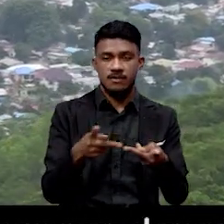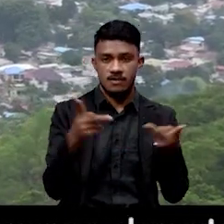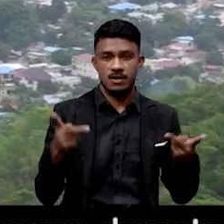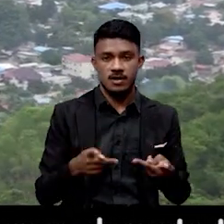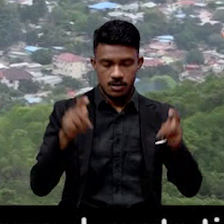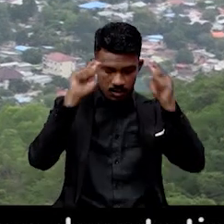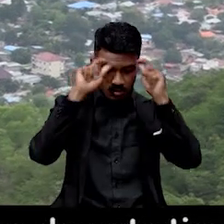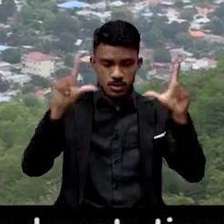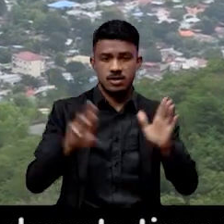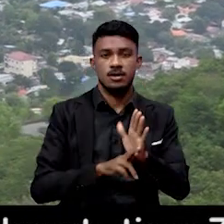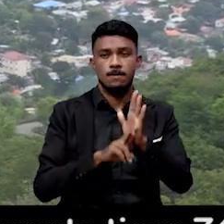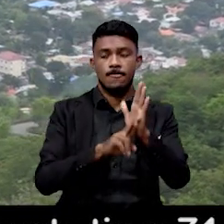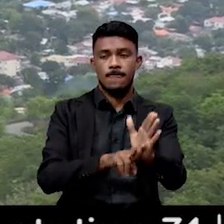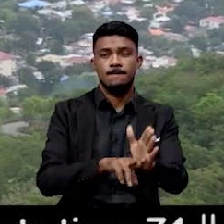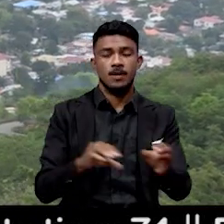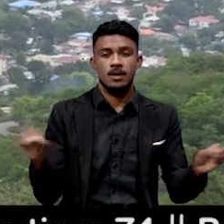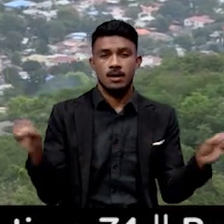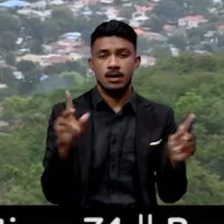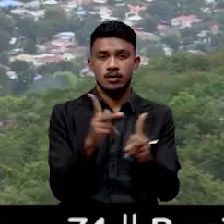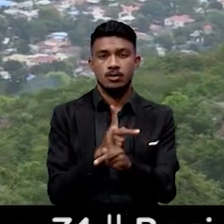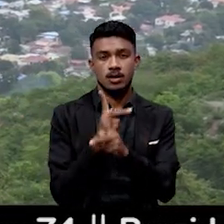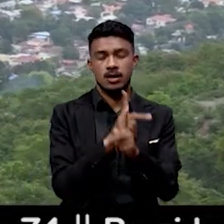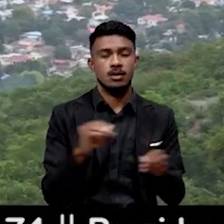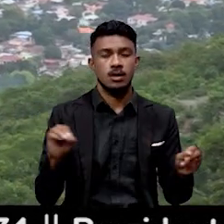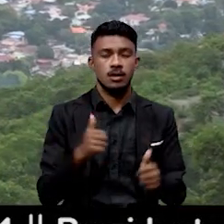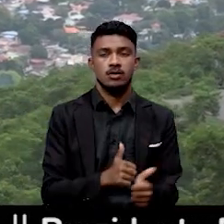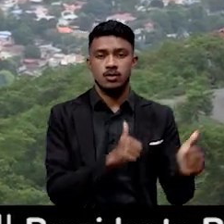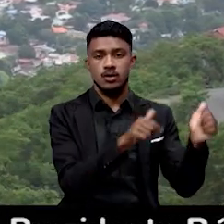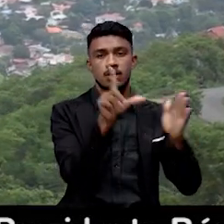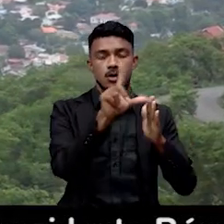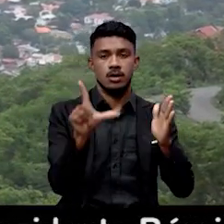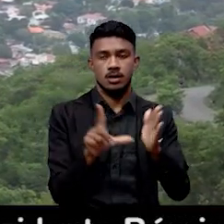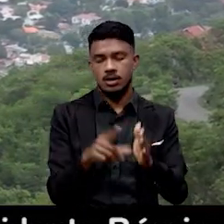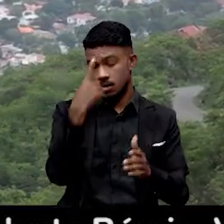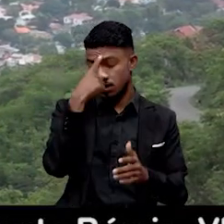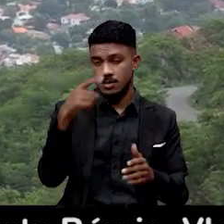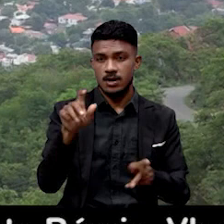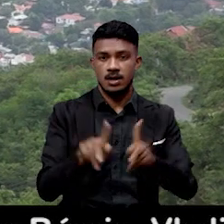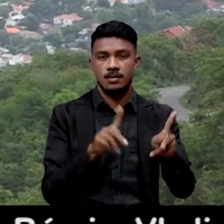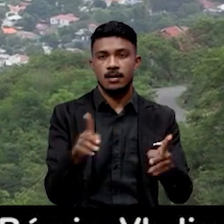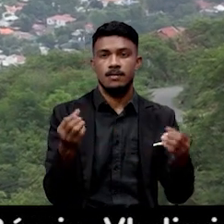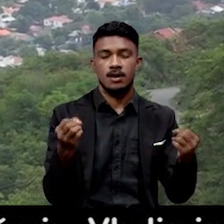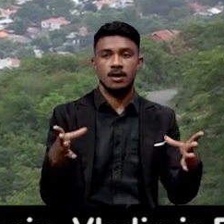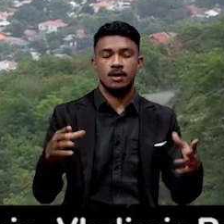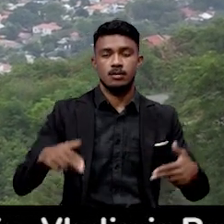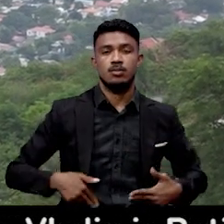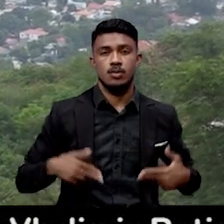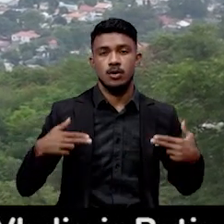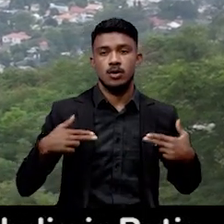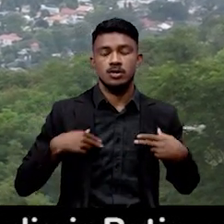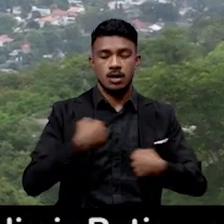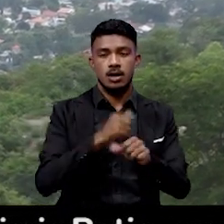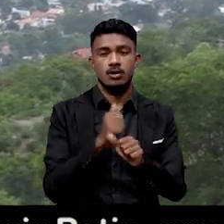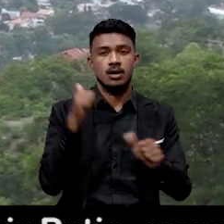Timor-Leste, nem horas nem desorganizado, cala tuir ordenamento, também a população maioria mores no halo